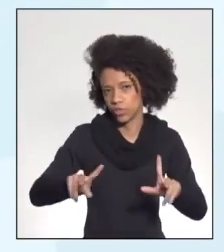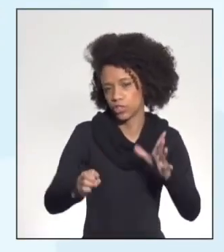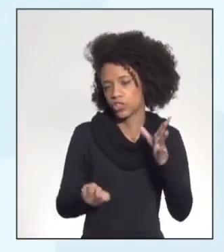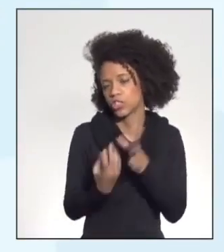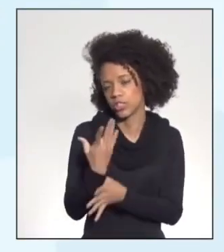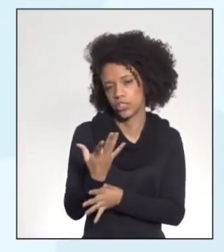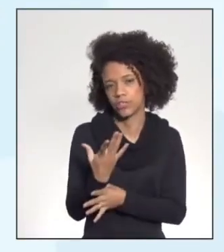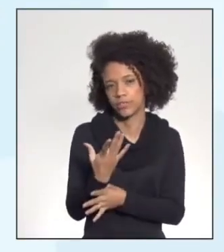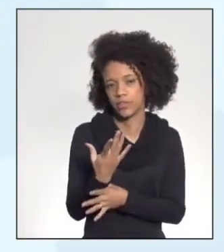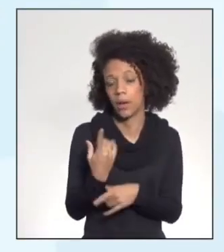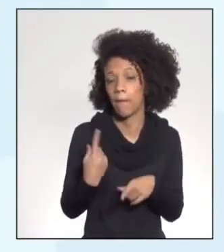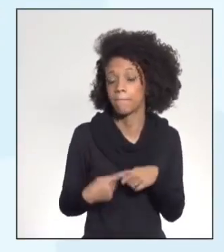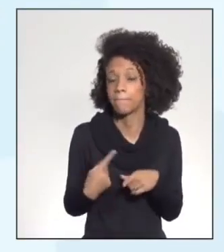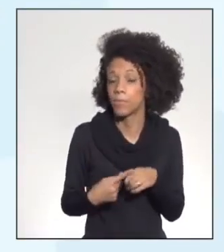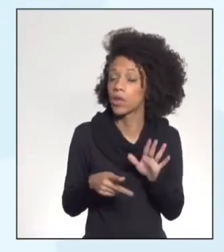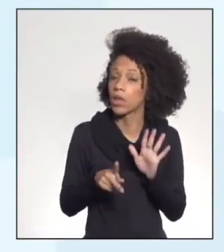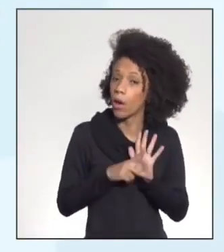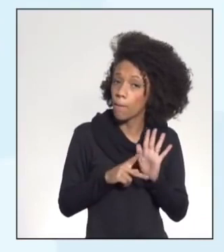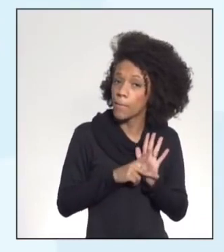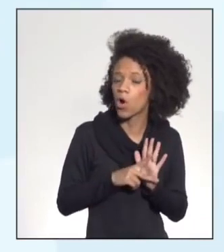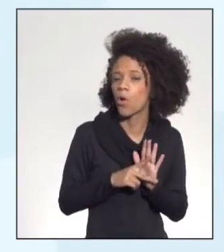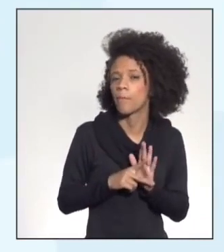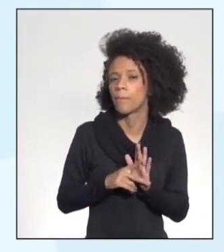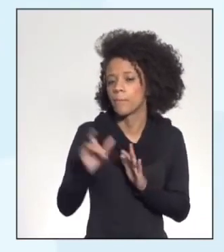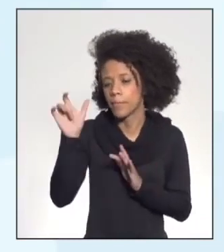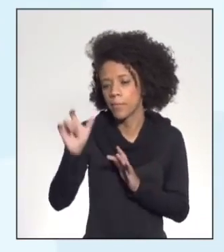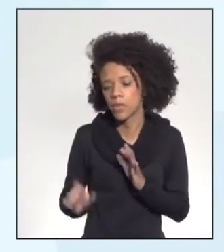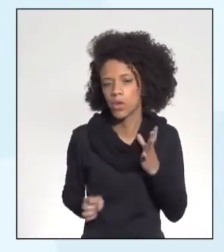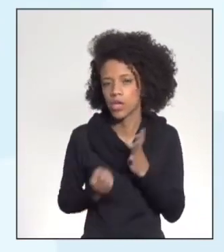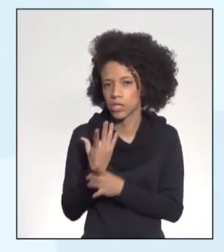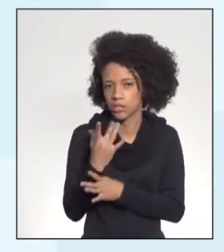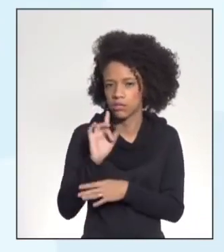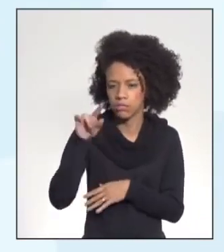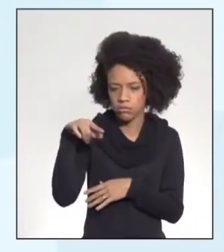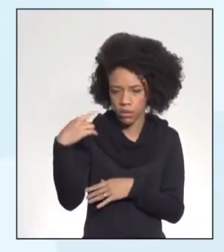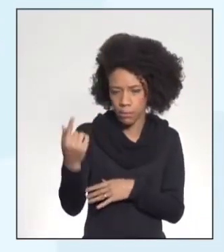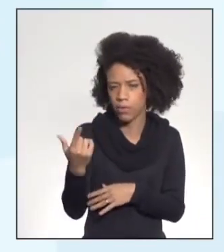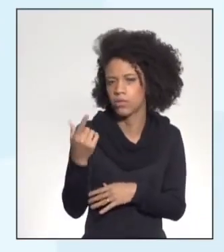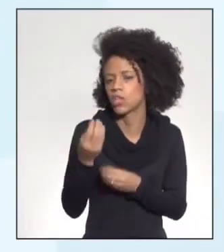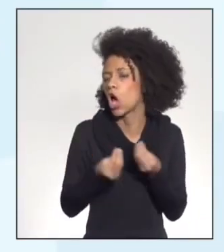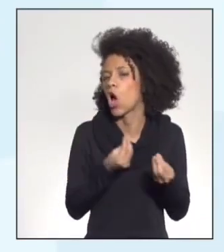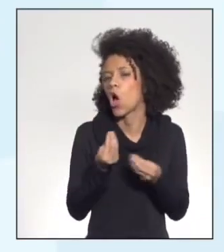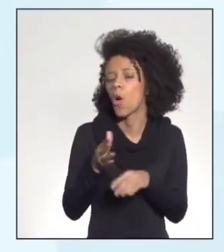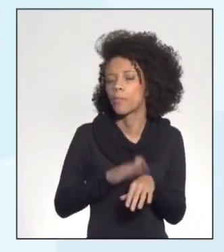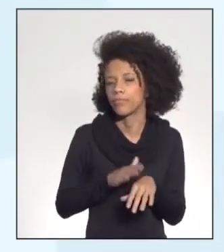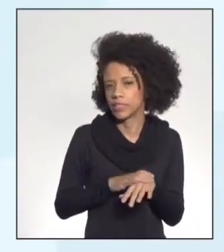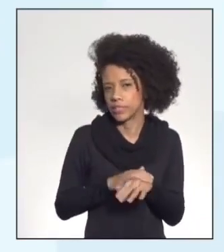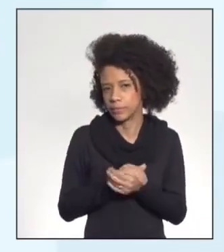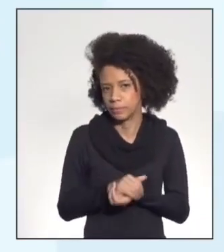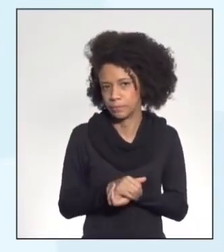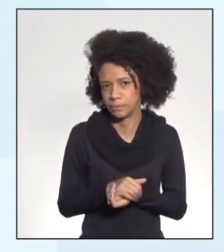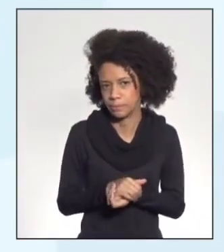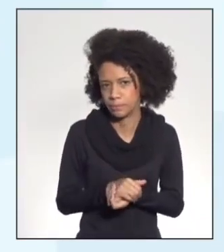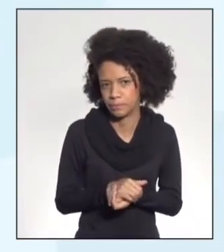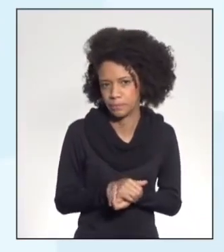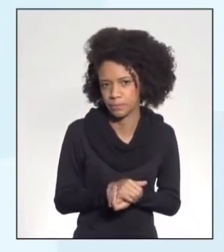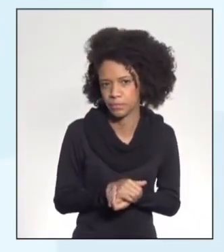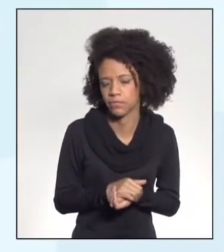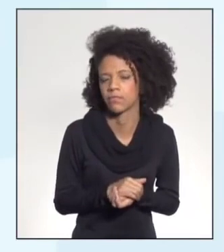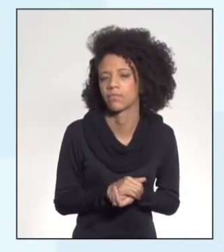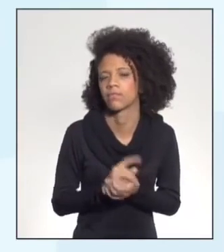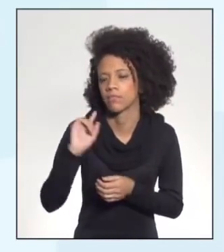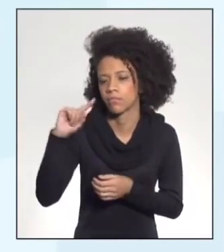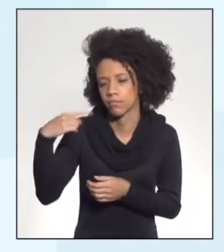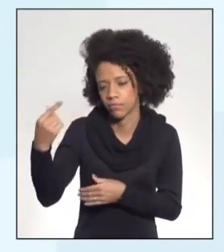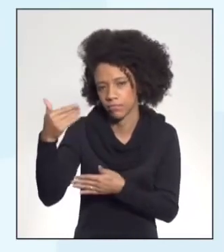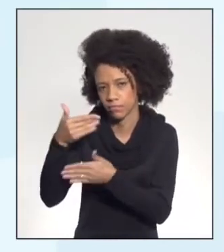criativas, porque é o próprio autor que cria, e mais para frente a gente vai ver como que a gente pode fazer isso. Então, vamos passar para